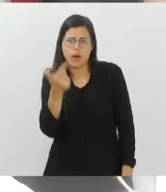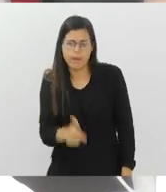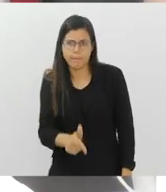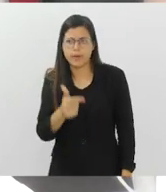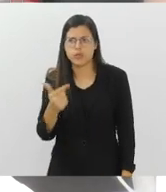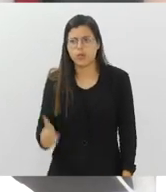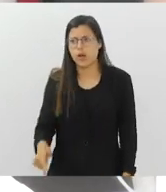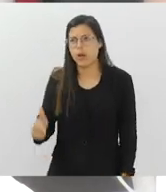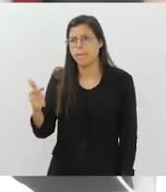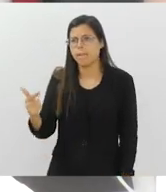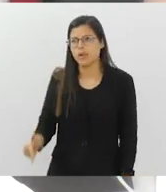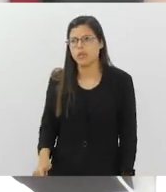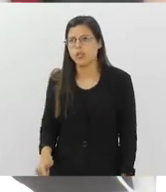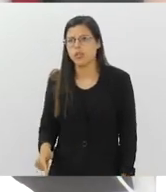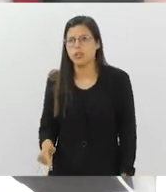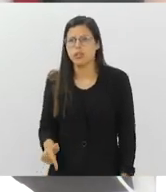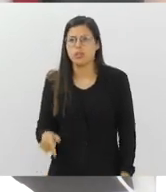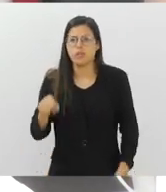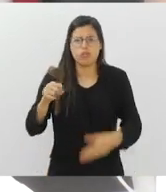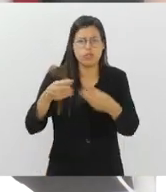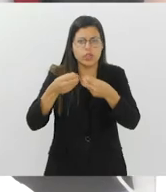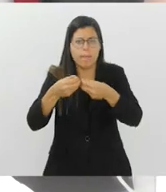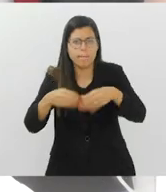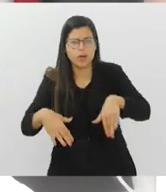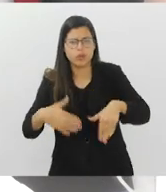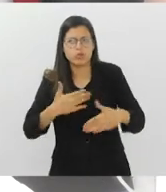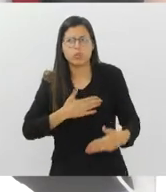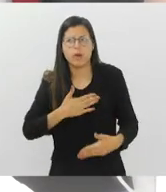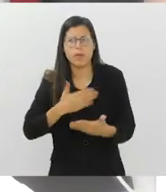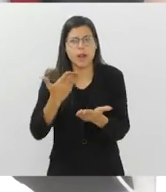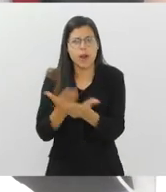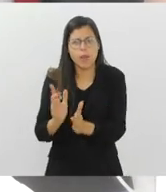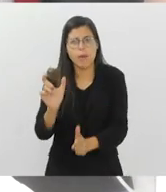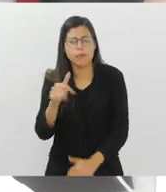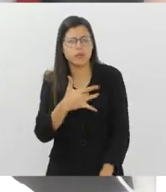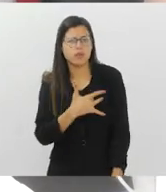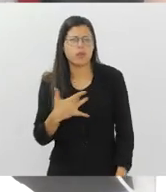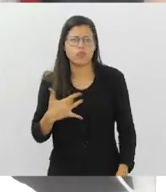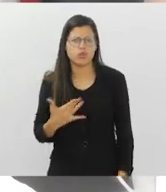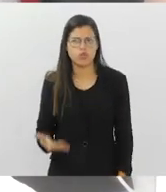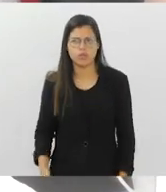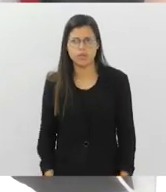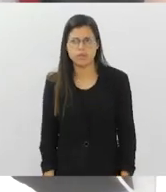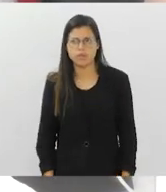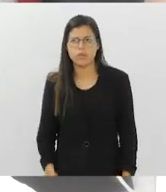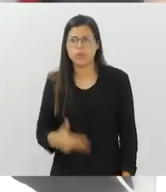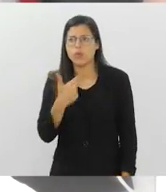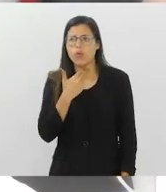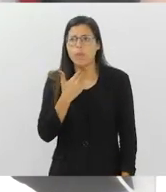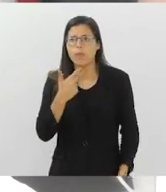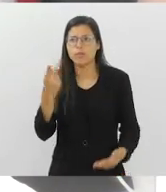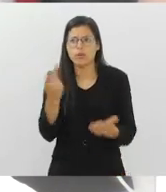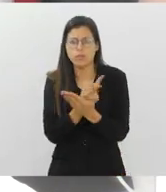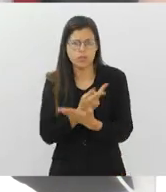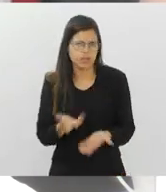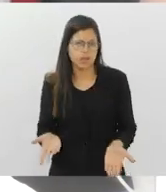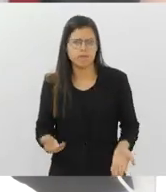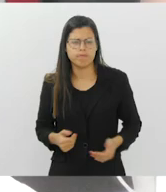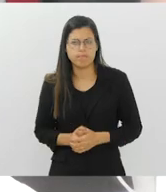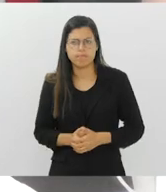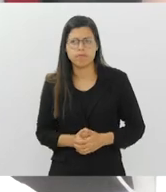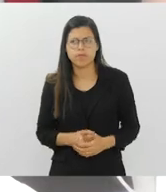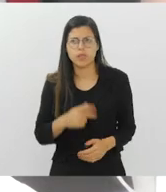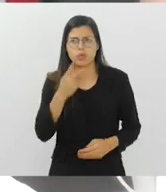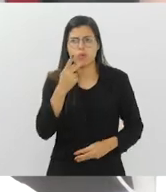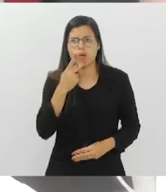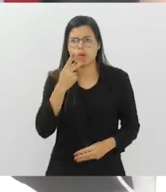todas as vezes, você dá prejuízo para mim, acabou o seu plano, eu não te atendo mais. Isso não pode acontecer mais. Eu estou falando